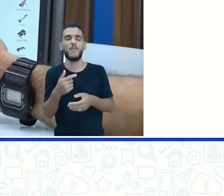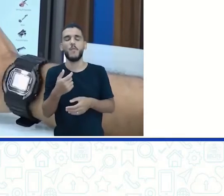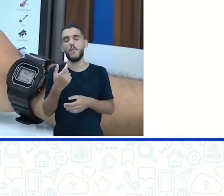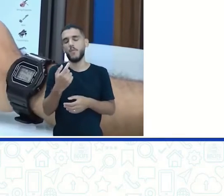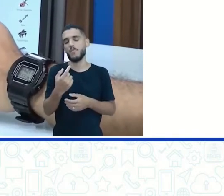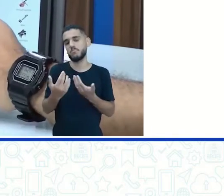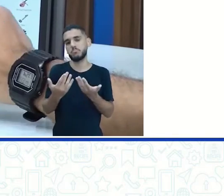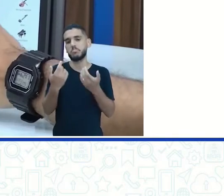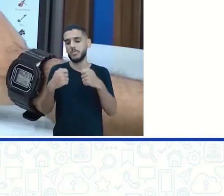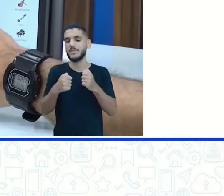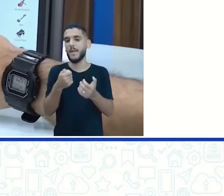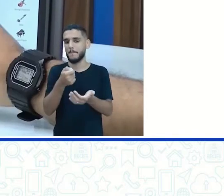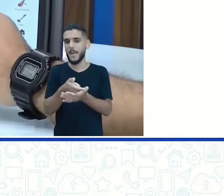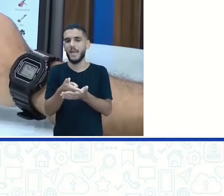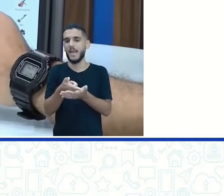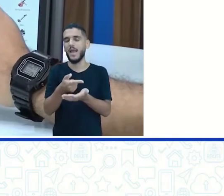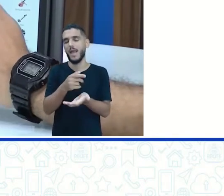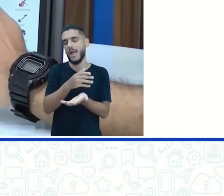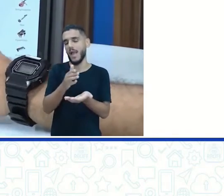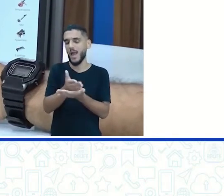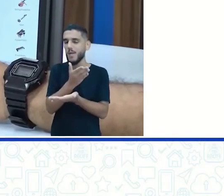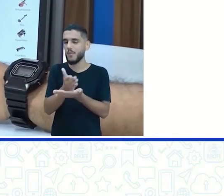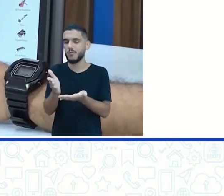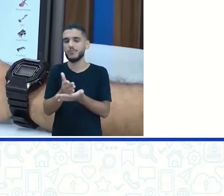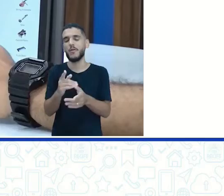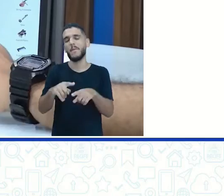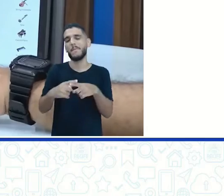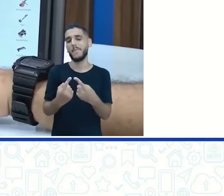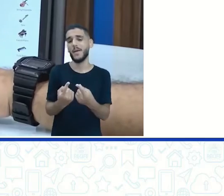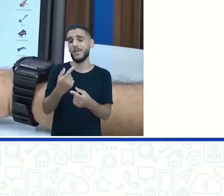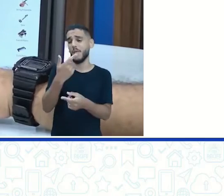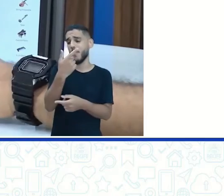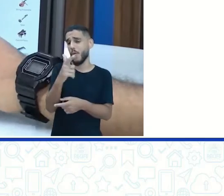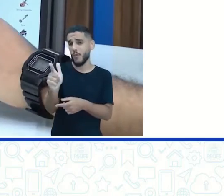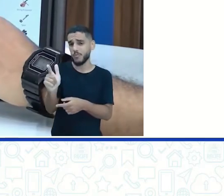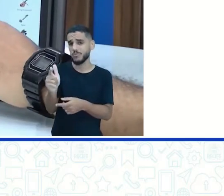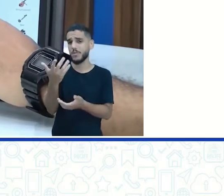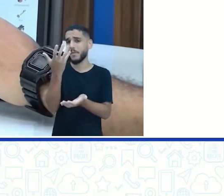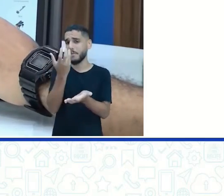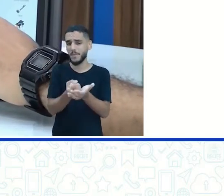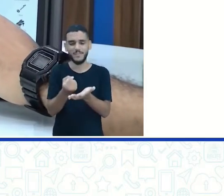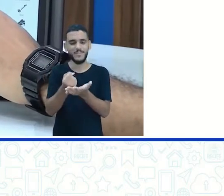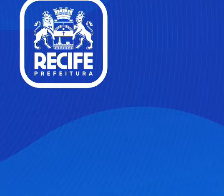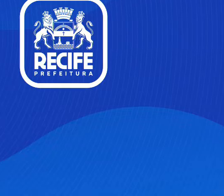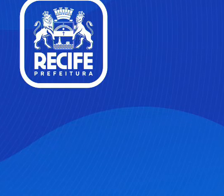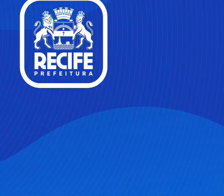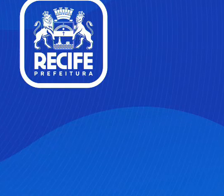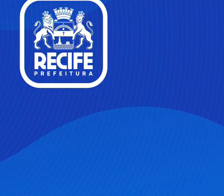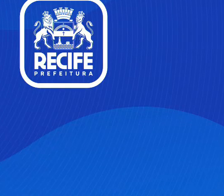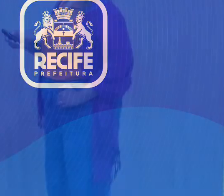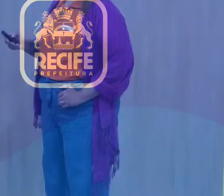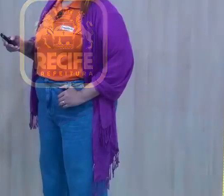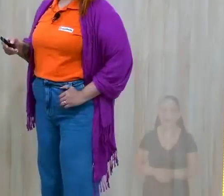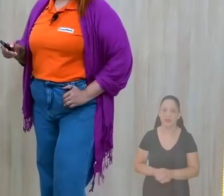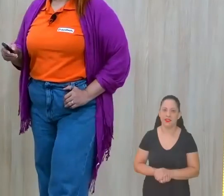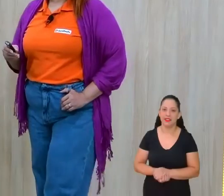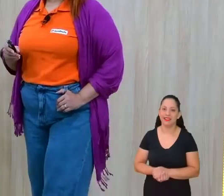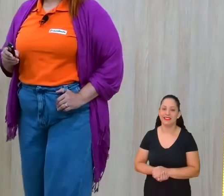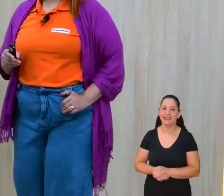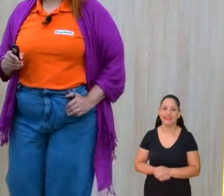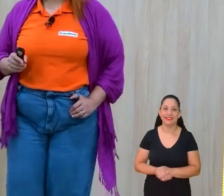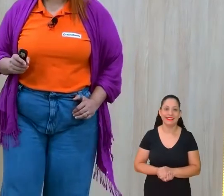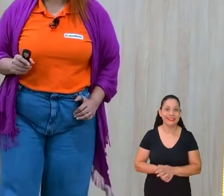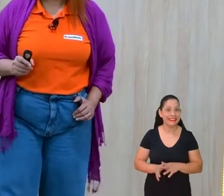pagos. Pagos, né? Mas existem outros instrumentos que podem ser baixados quando quiser. Free. Ó, tem a...